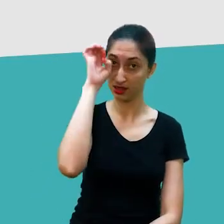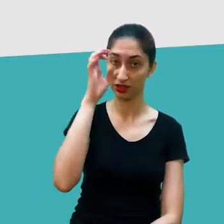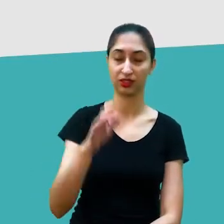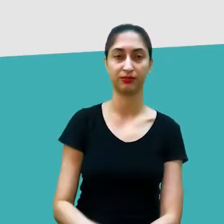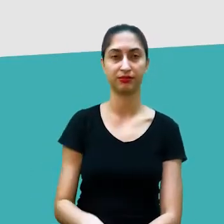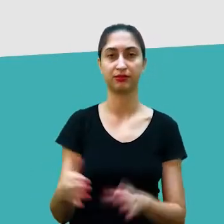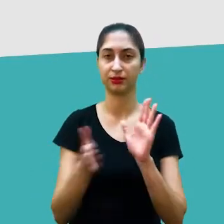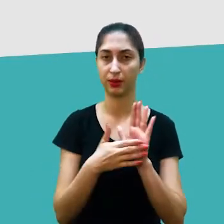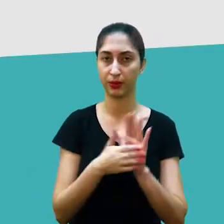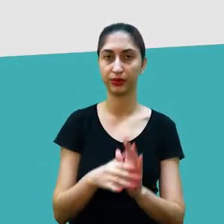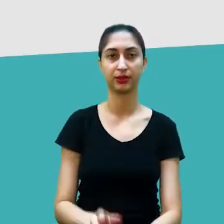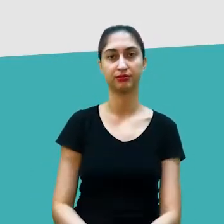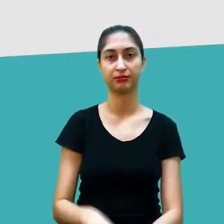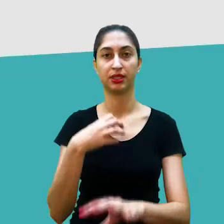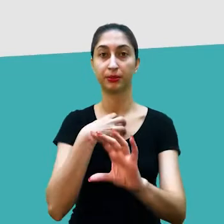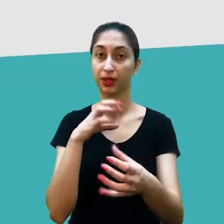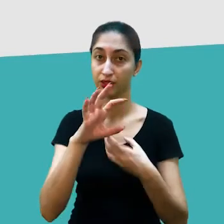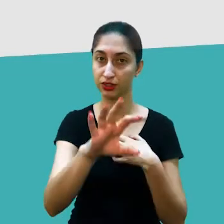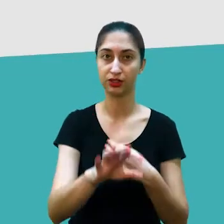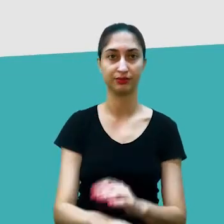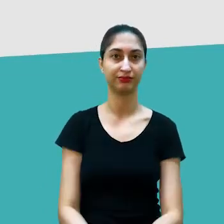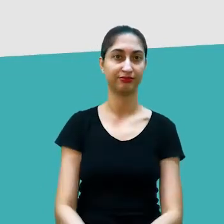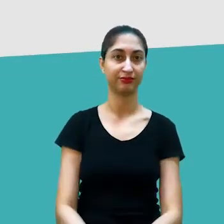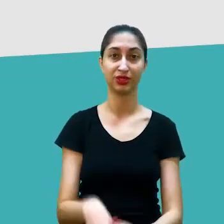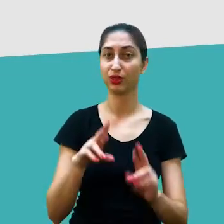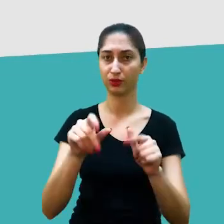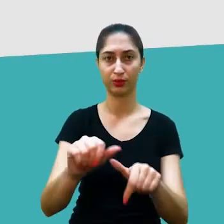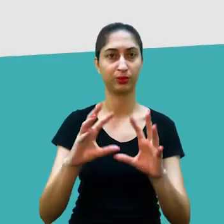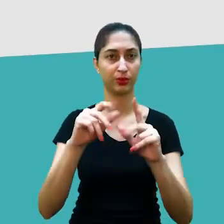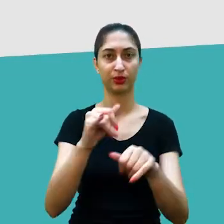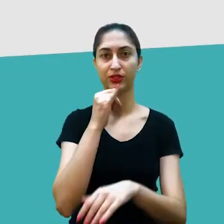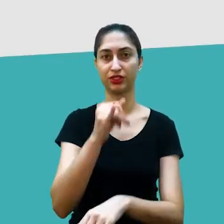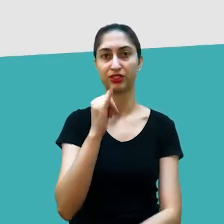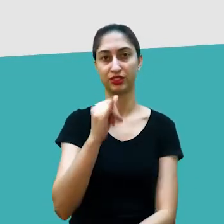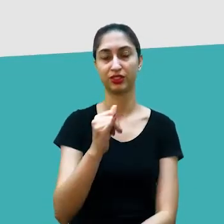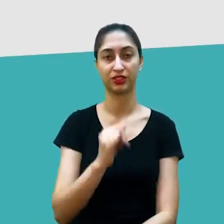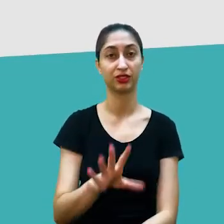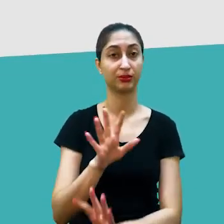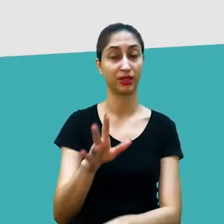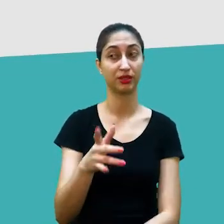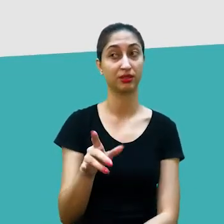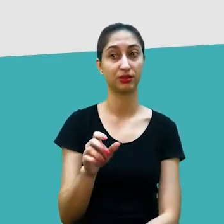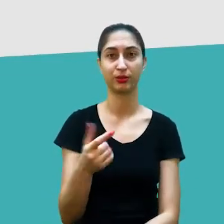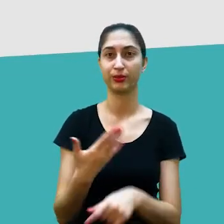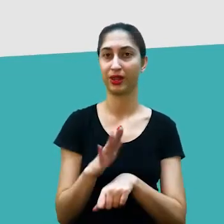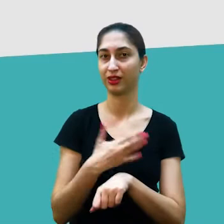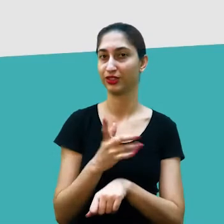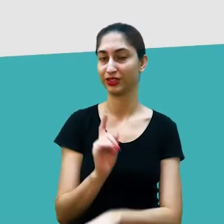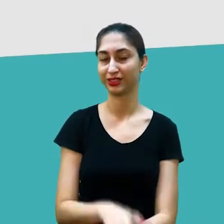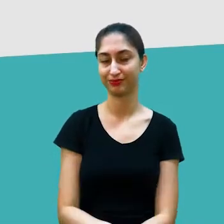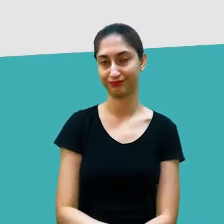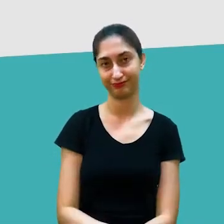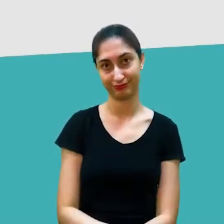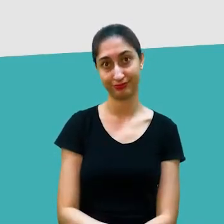para empatia, que é uma palavra que todo mundo fala, mas que ninguém pratica. Então é muito importante a gente entender que uma